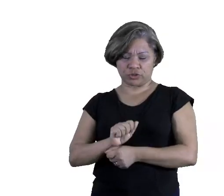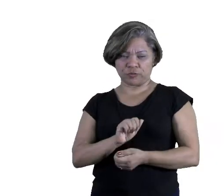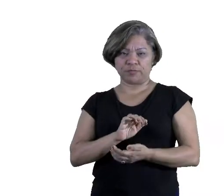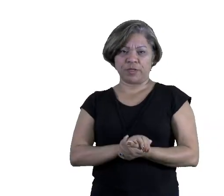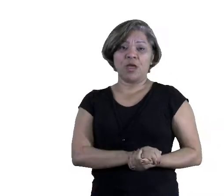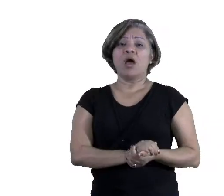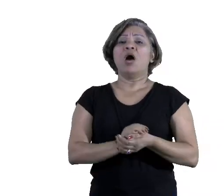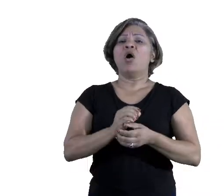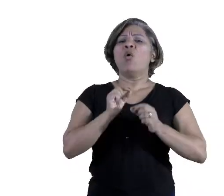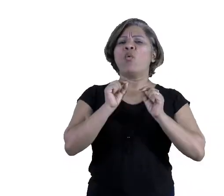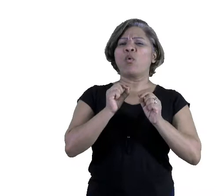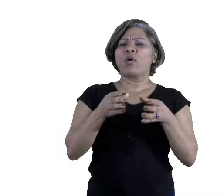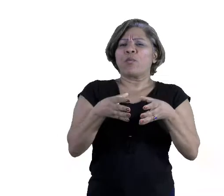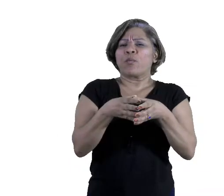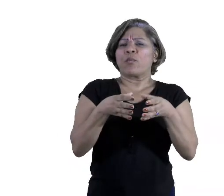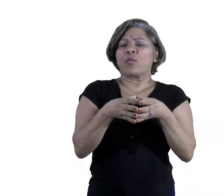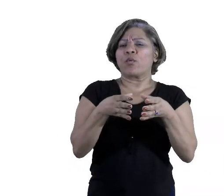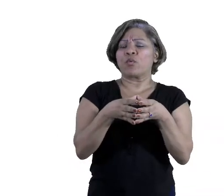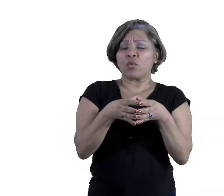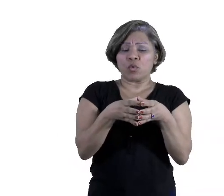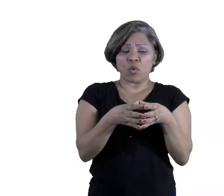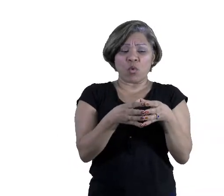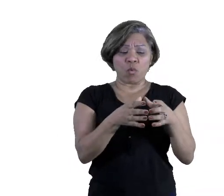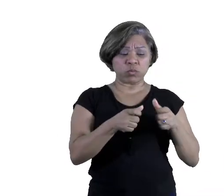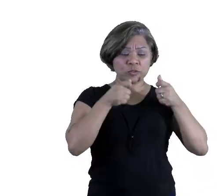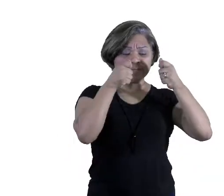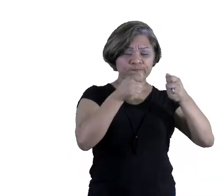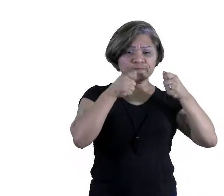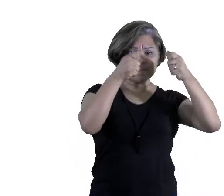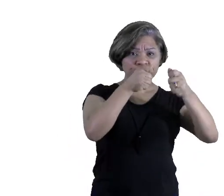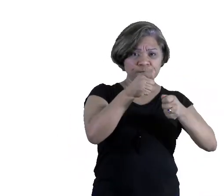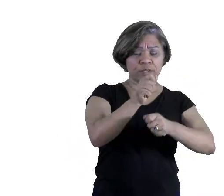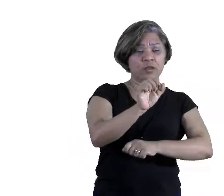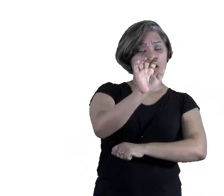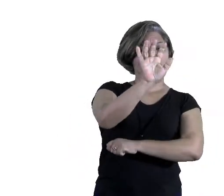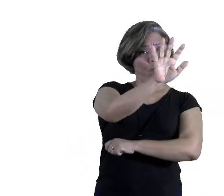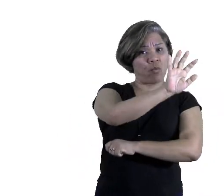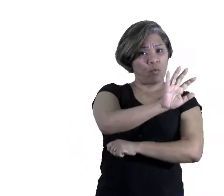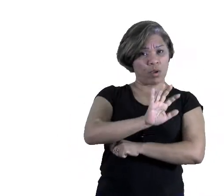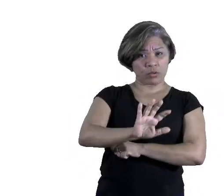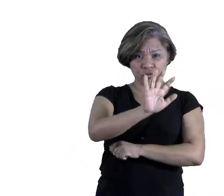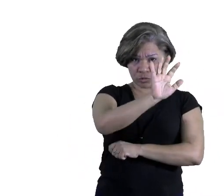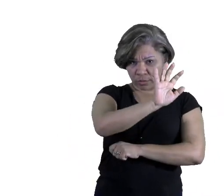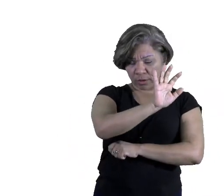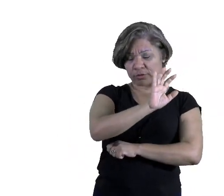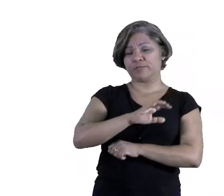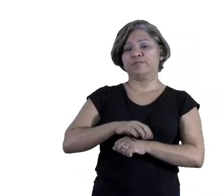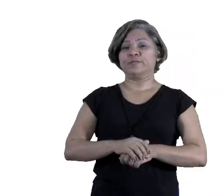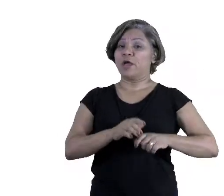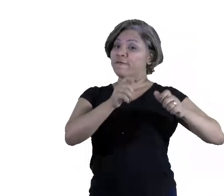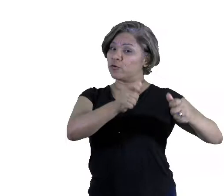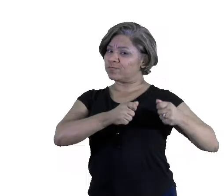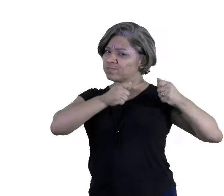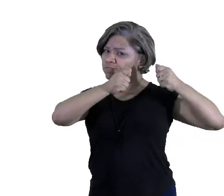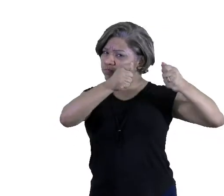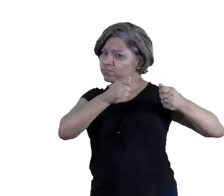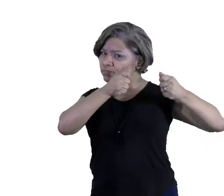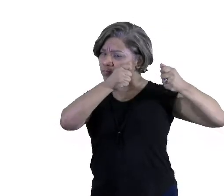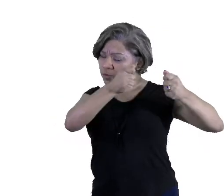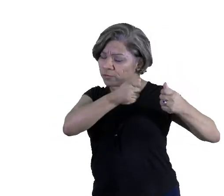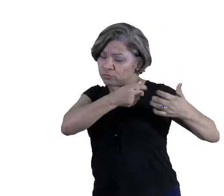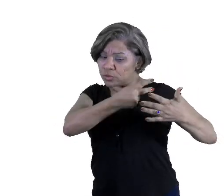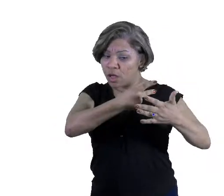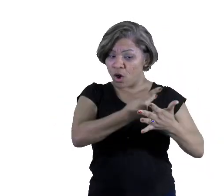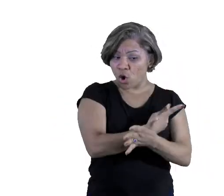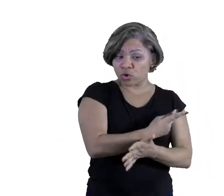grupo de revoltas, de movimentos locais de cunho regional, ou seja, foram revoltas que ocorreram em